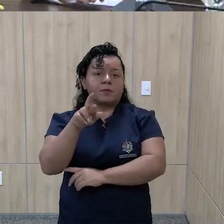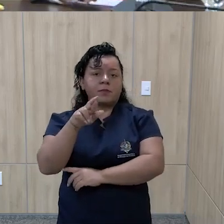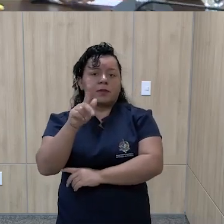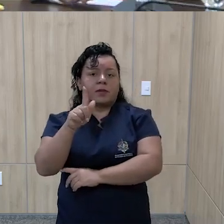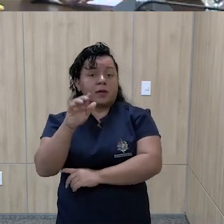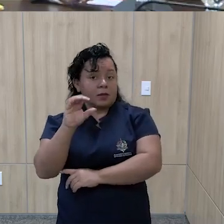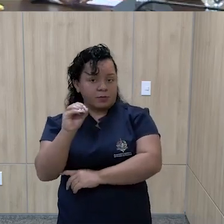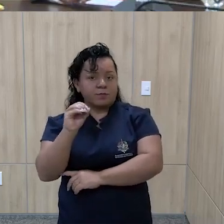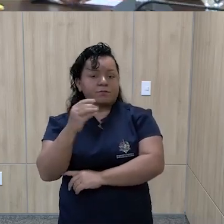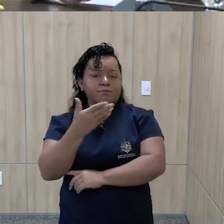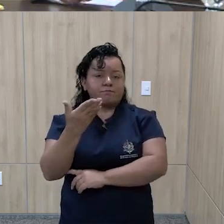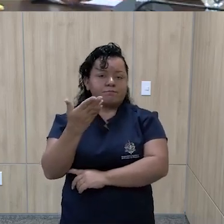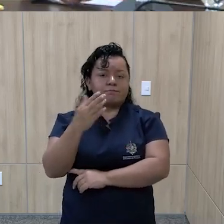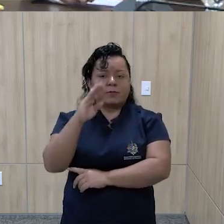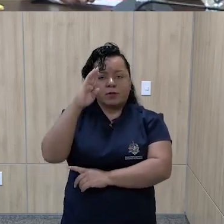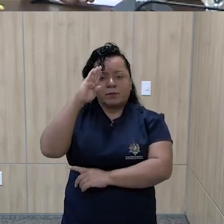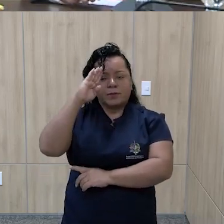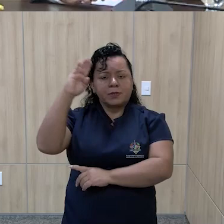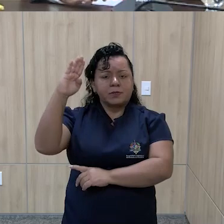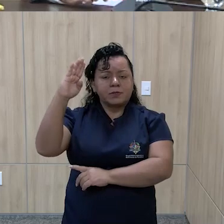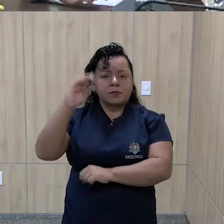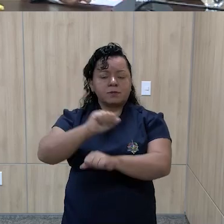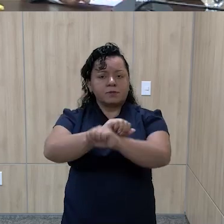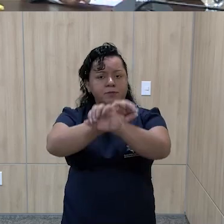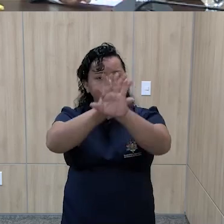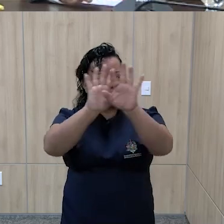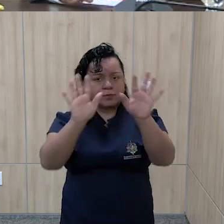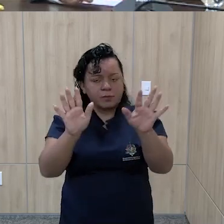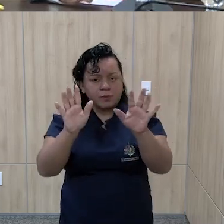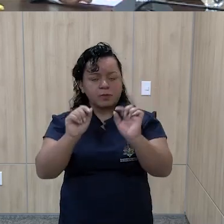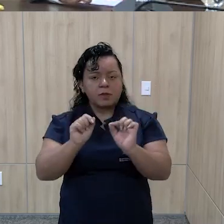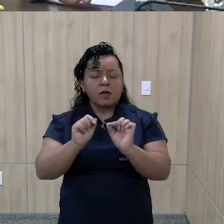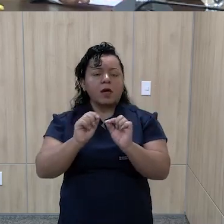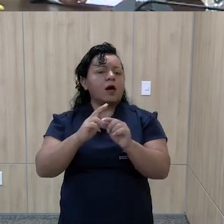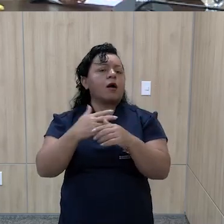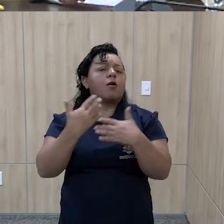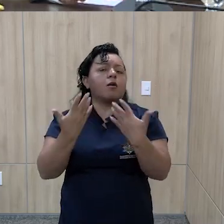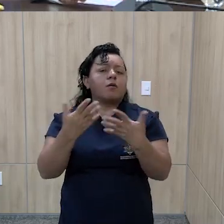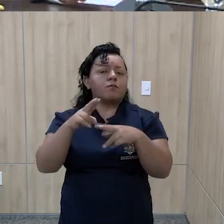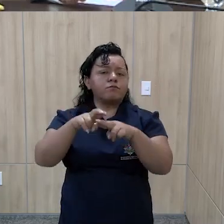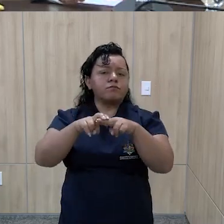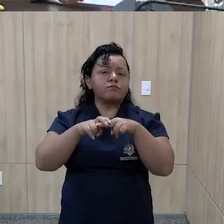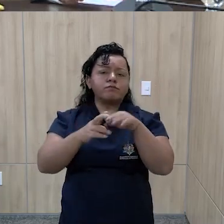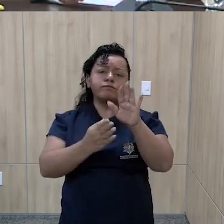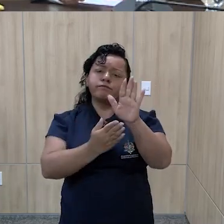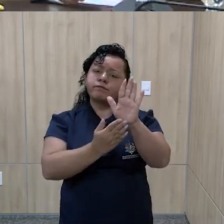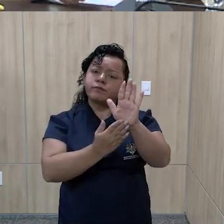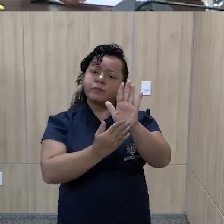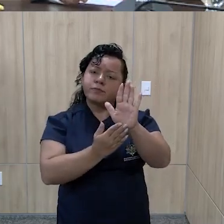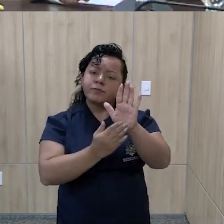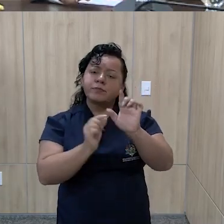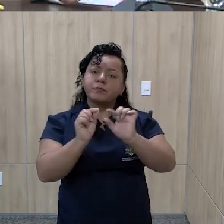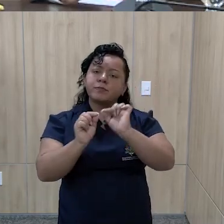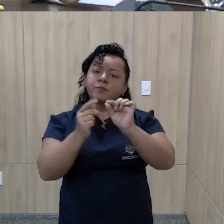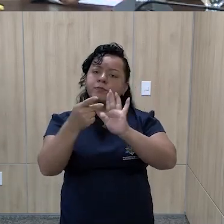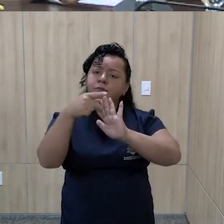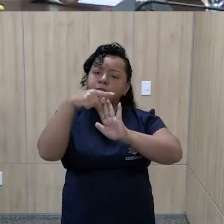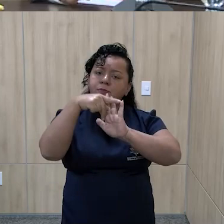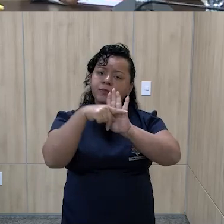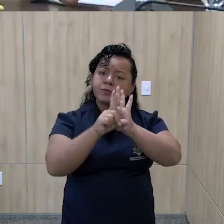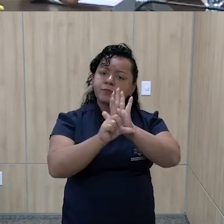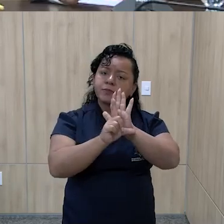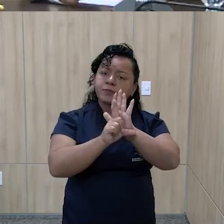em homenagem ao princípio da Transparência veja só Qual o motivo que me levou a propositura